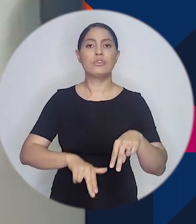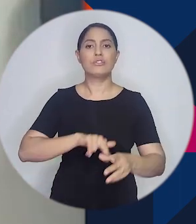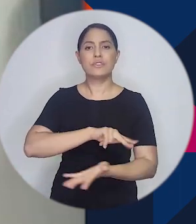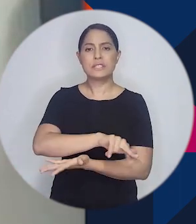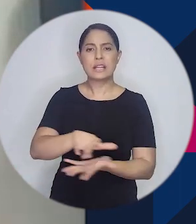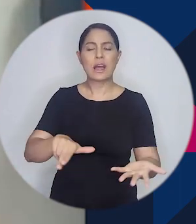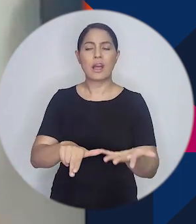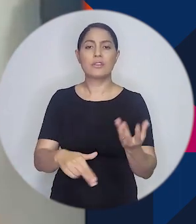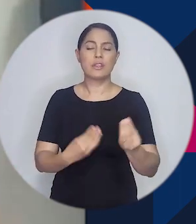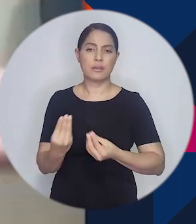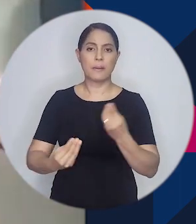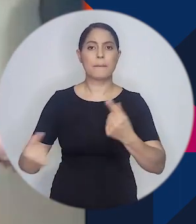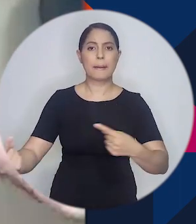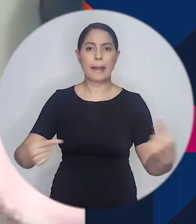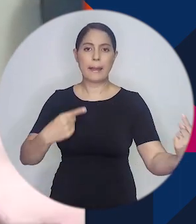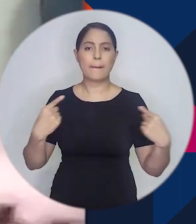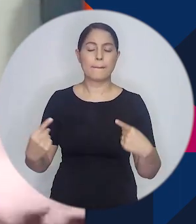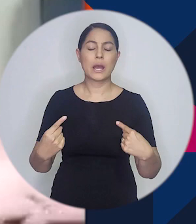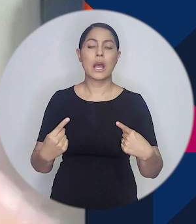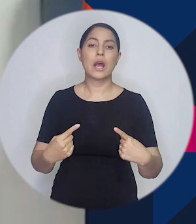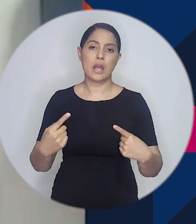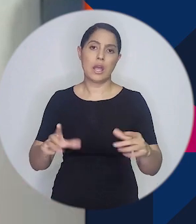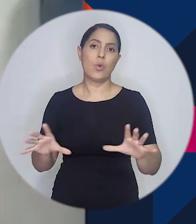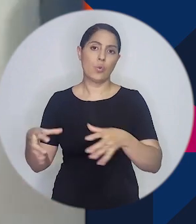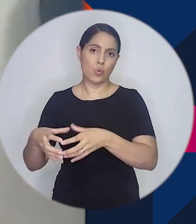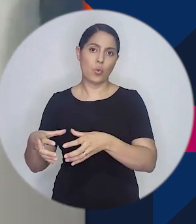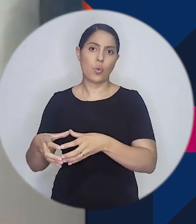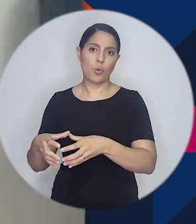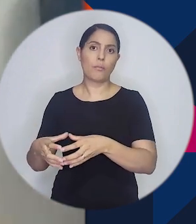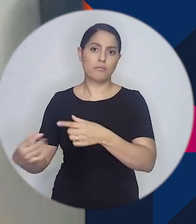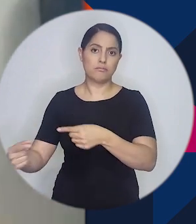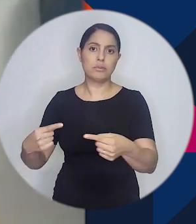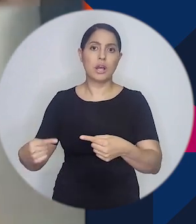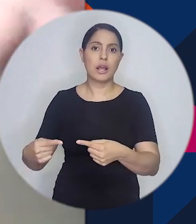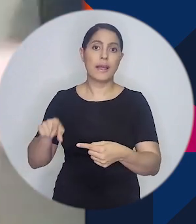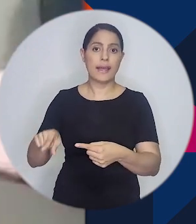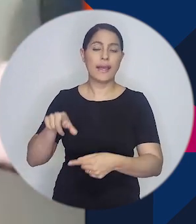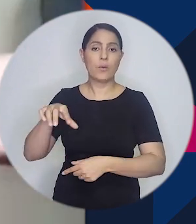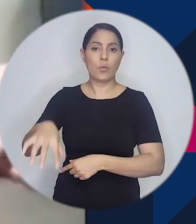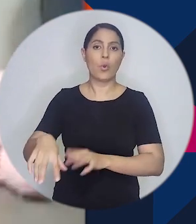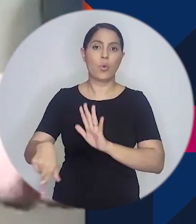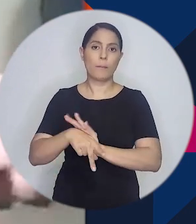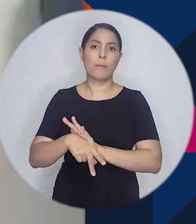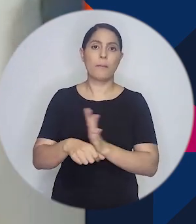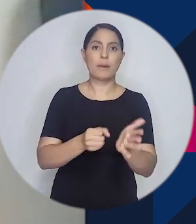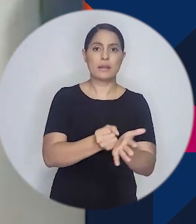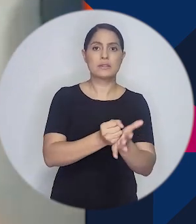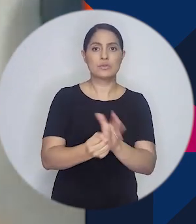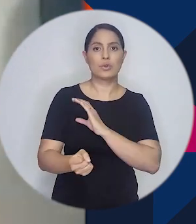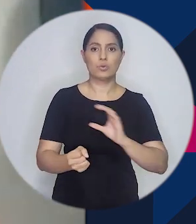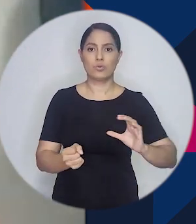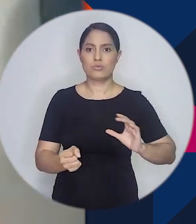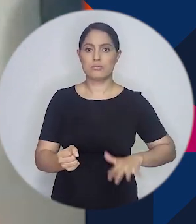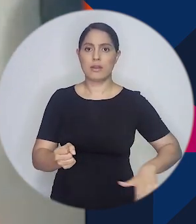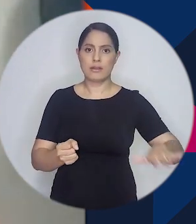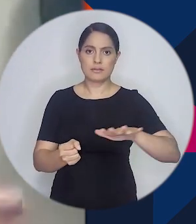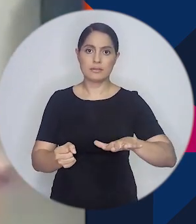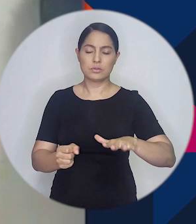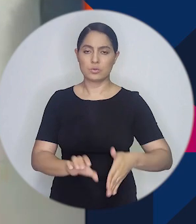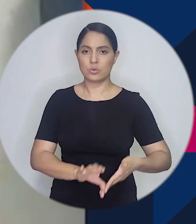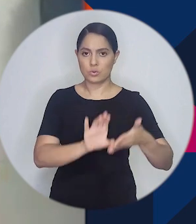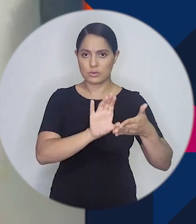essa matéria também, e assim como todas as outras comissões, elas funcionam como órgão assessor do Conselho, e elas também